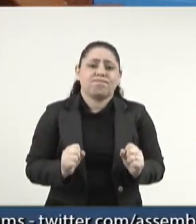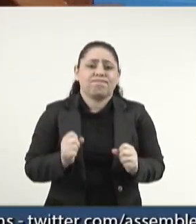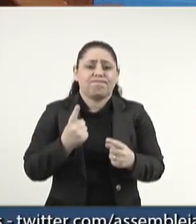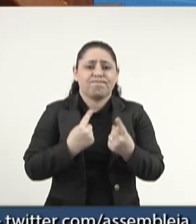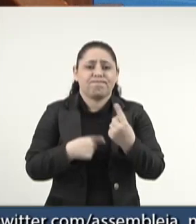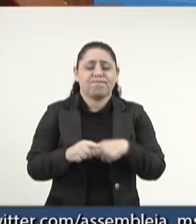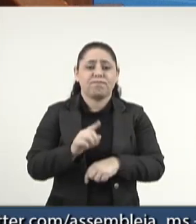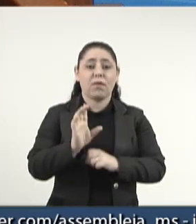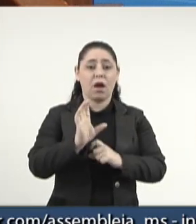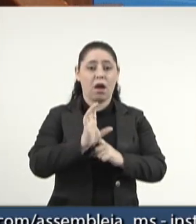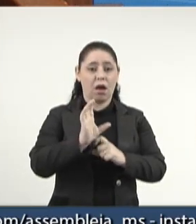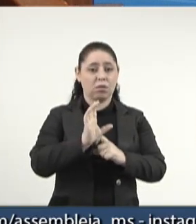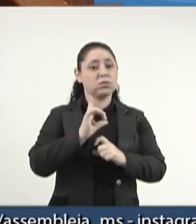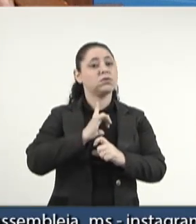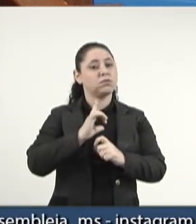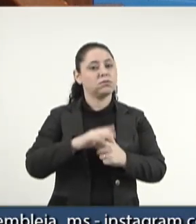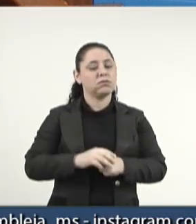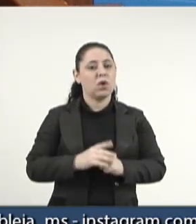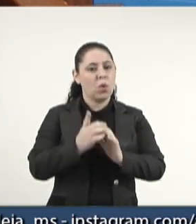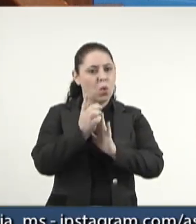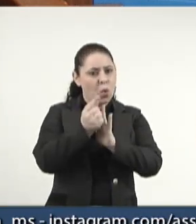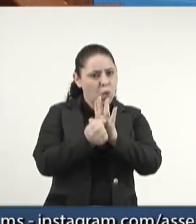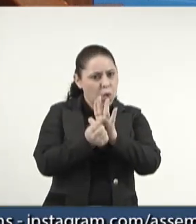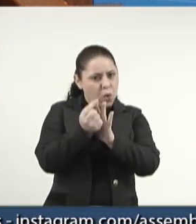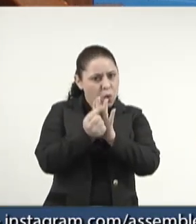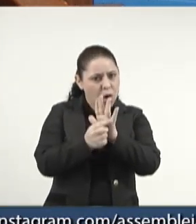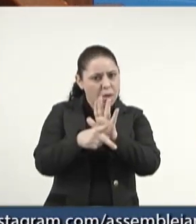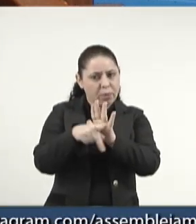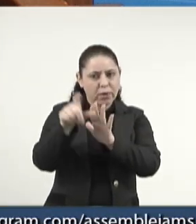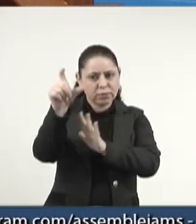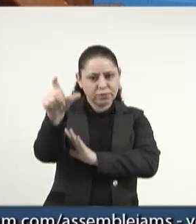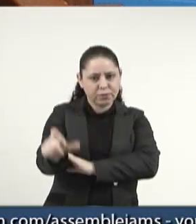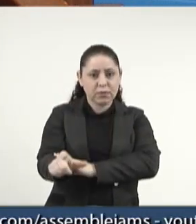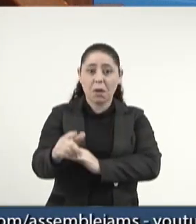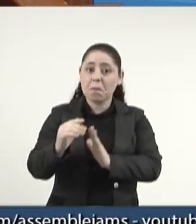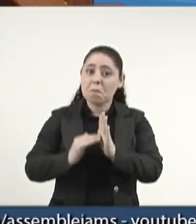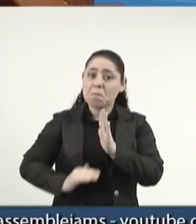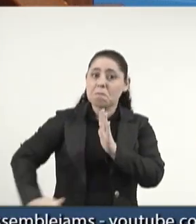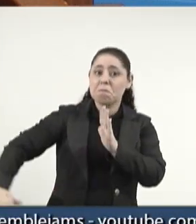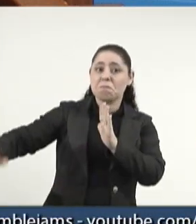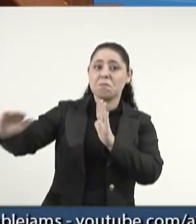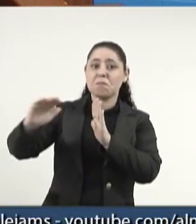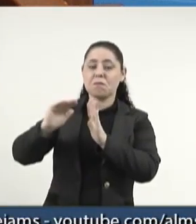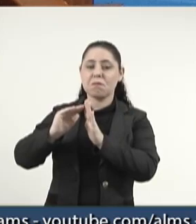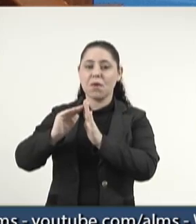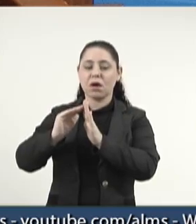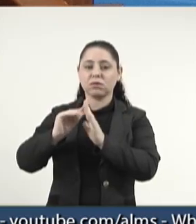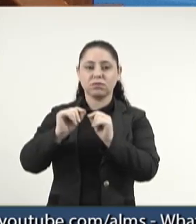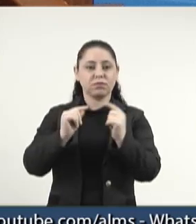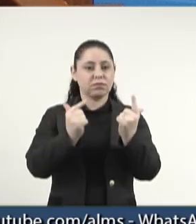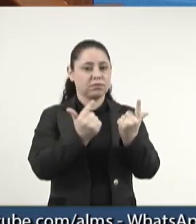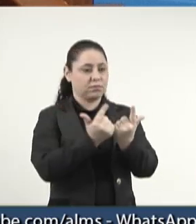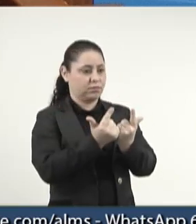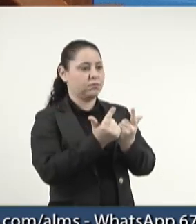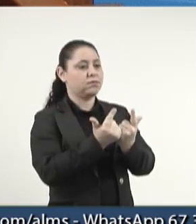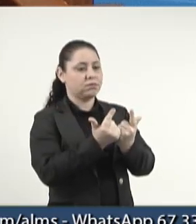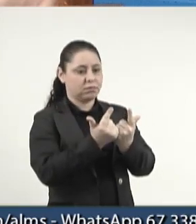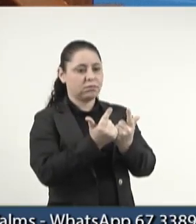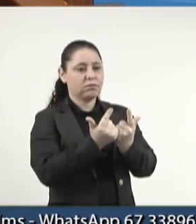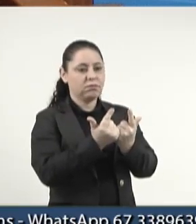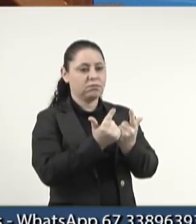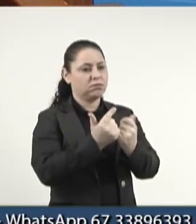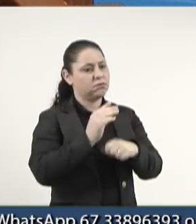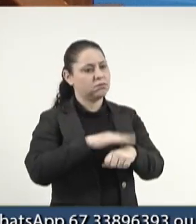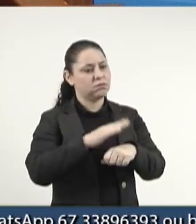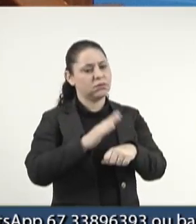a instituição CACEMES. O orçamento deles é maior que o orçamento da Assembleia em